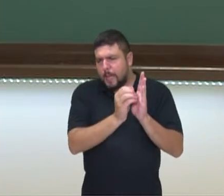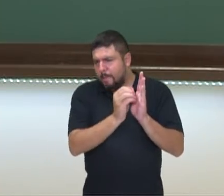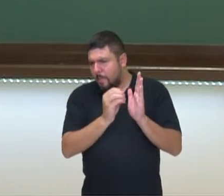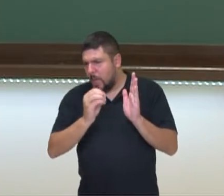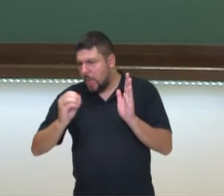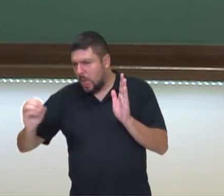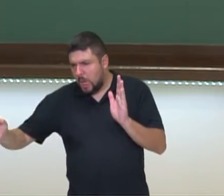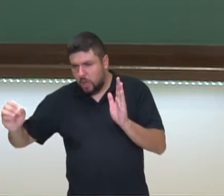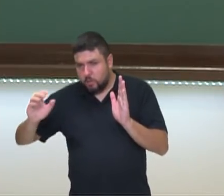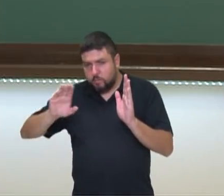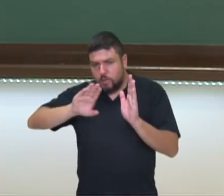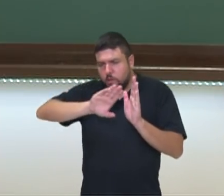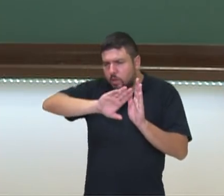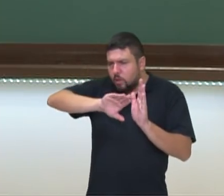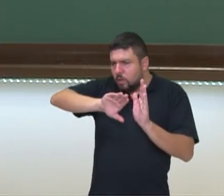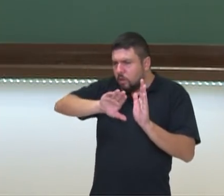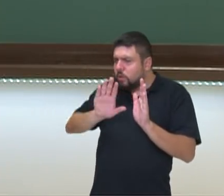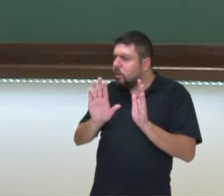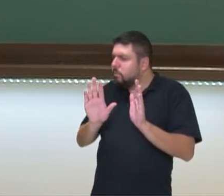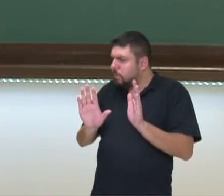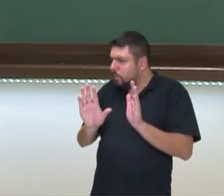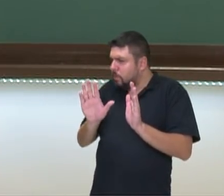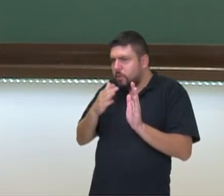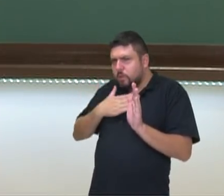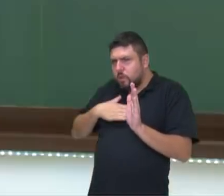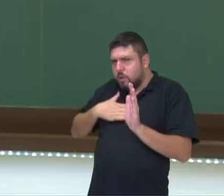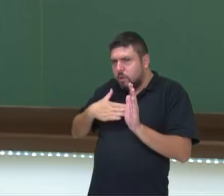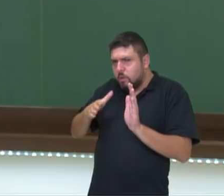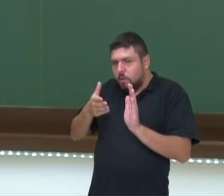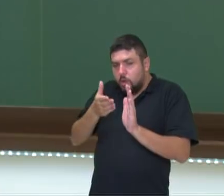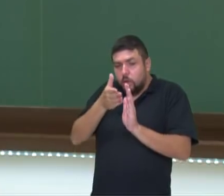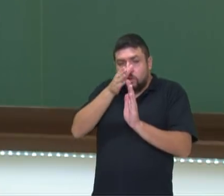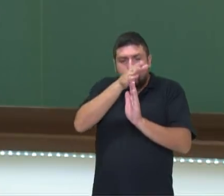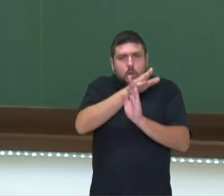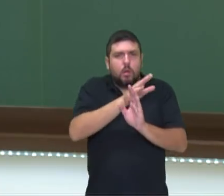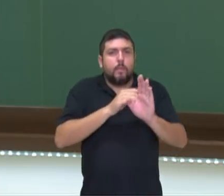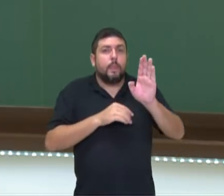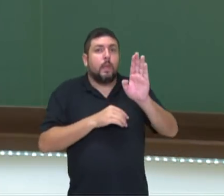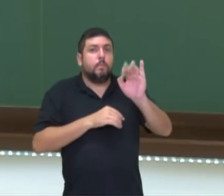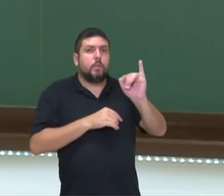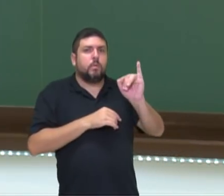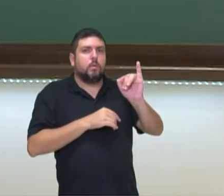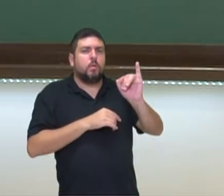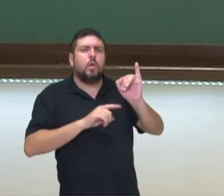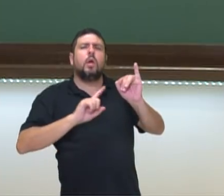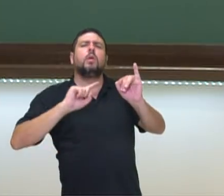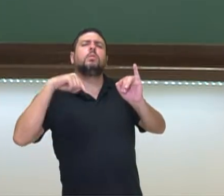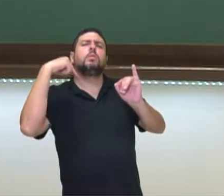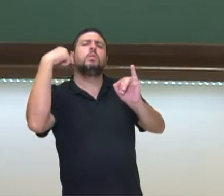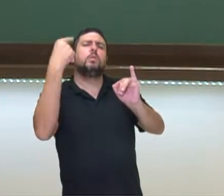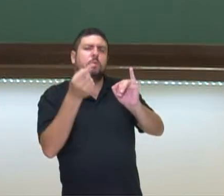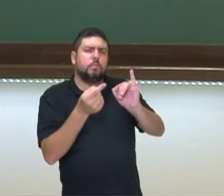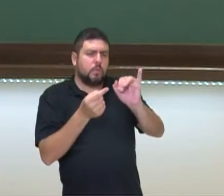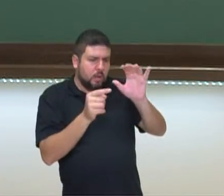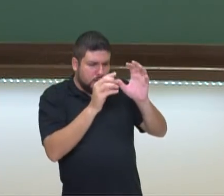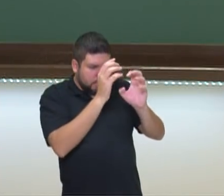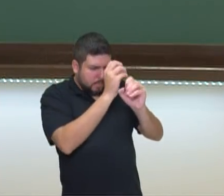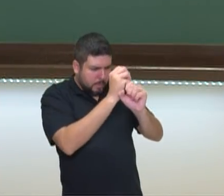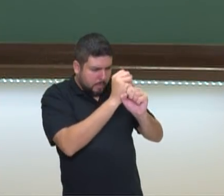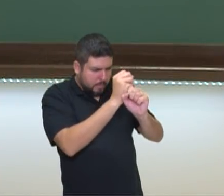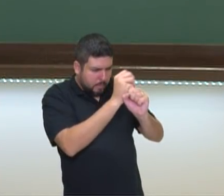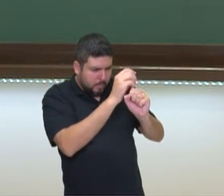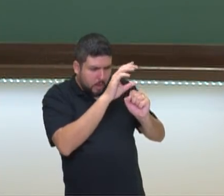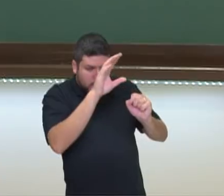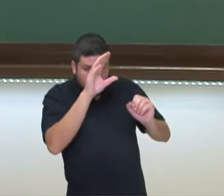classe na casinha dos bilhões, na classe dos bilhões, porque aquele tanto de zero eu ponho depois no meu resultado. No enunciado eu